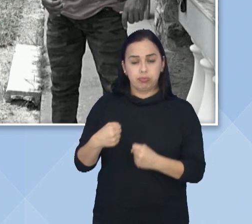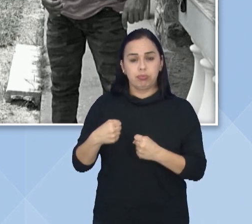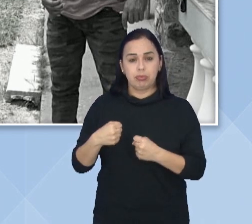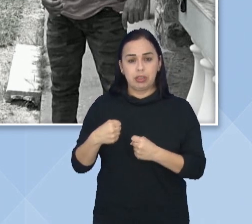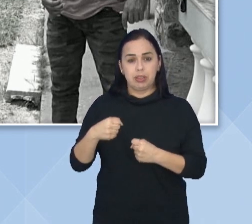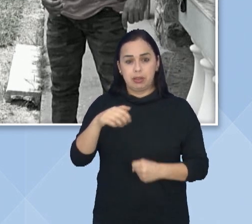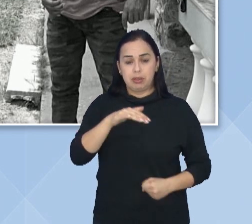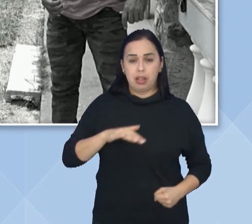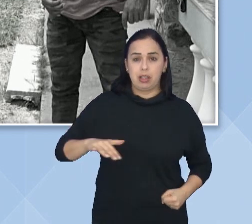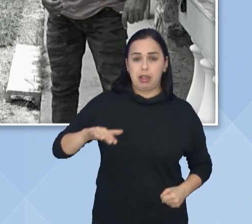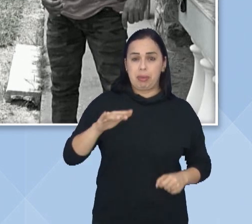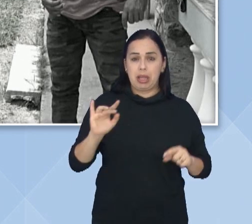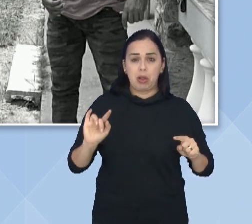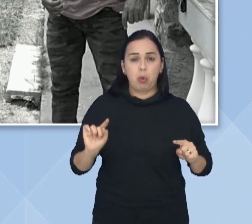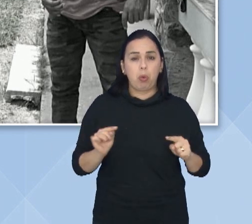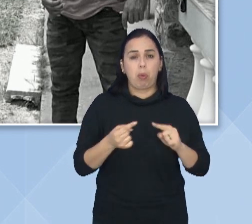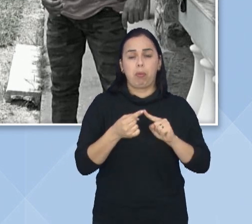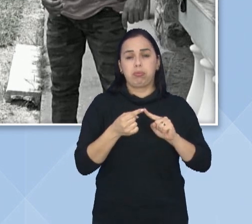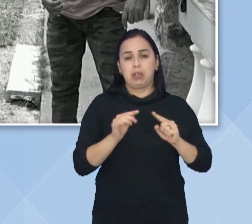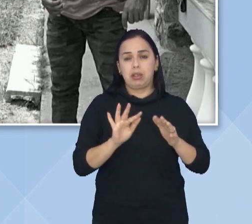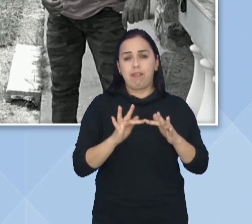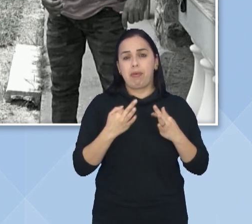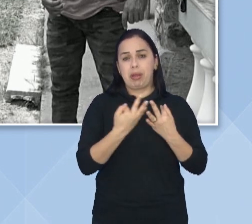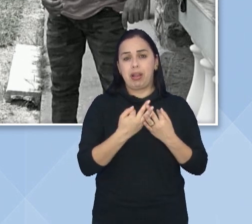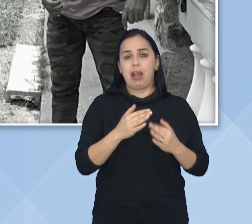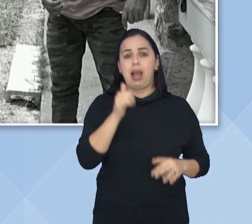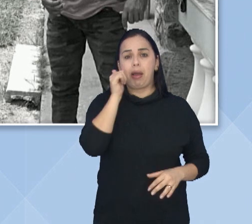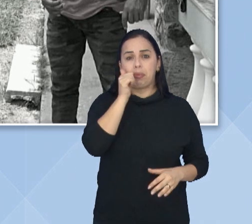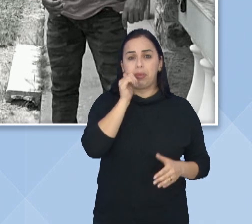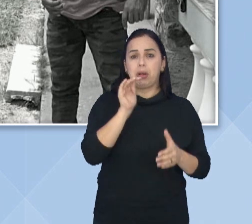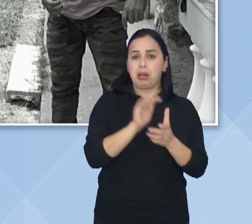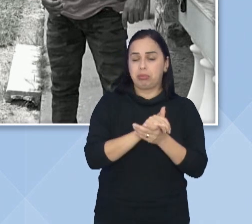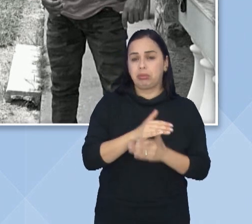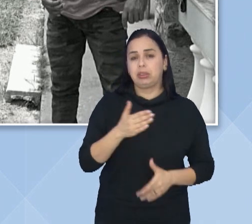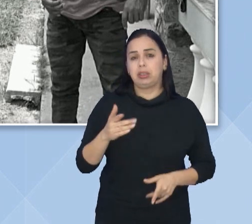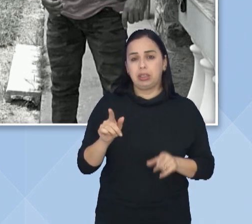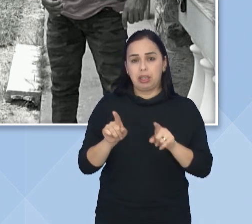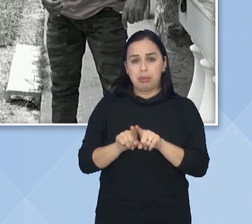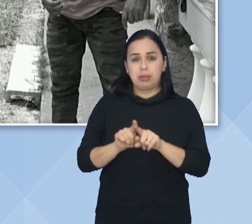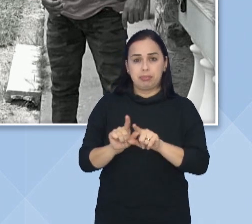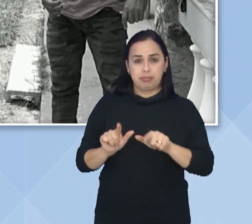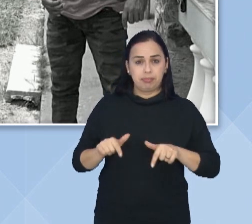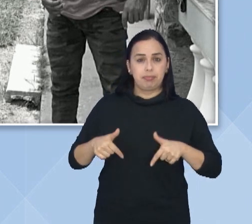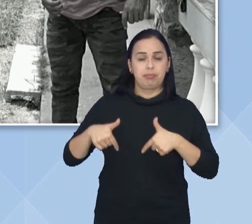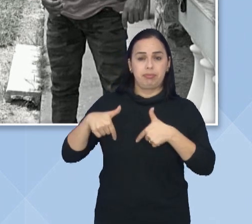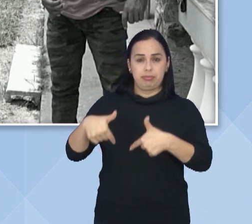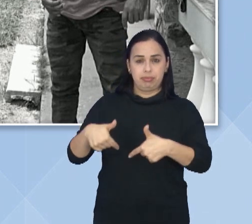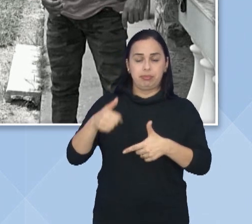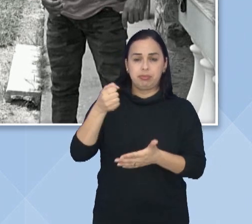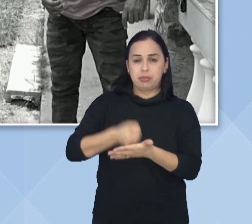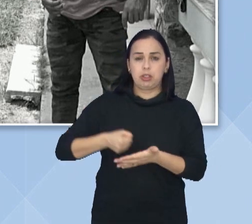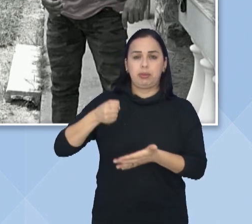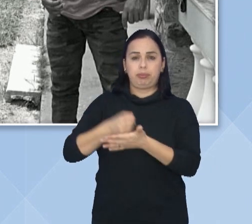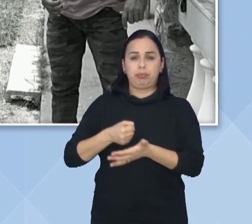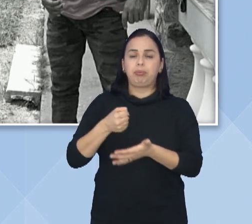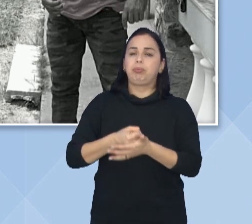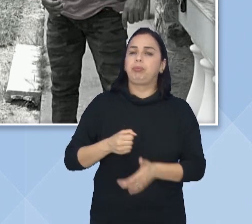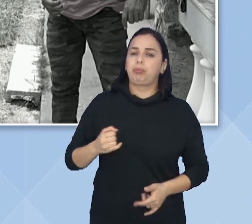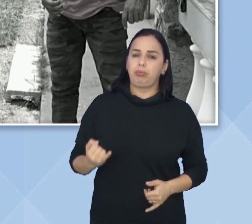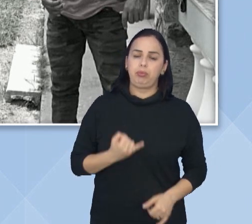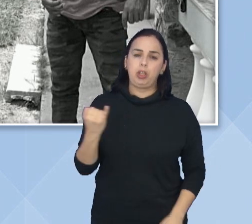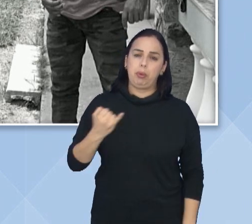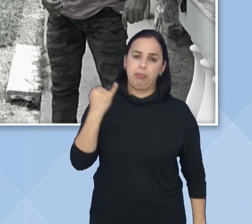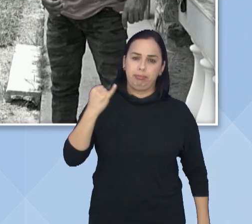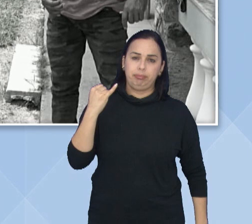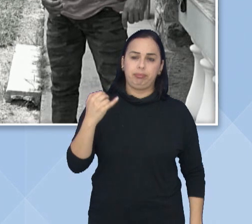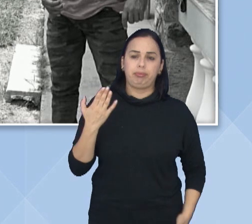a esse núcleo familiar, sua companheira também, lutadora, frente a várias lutas importantes. A gente perde aí